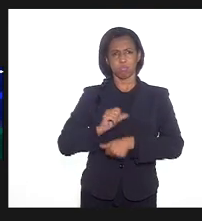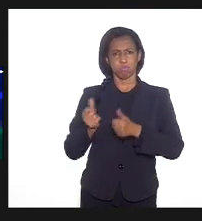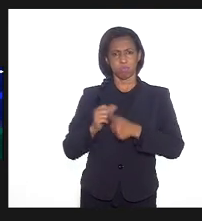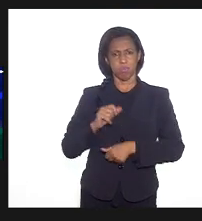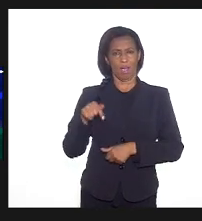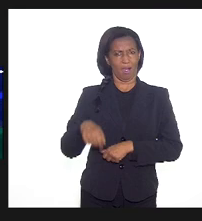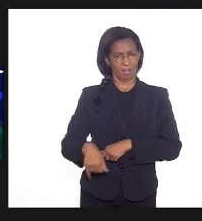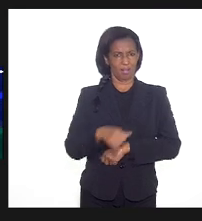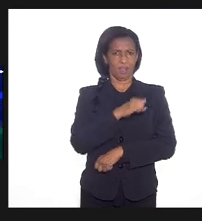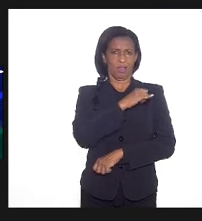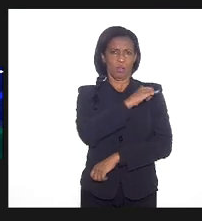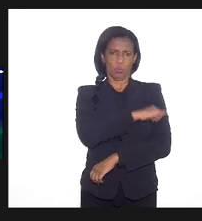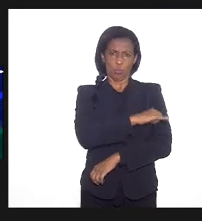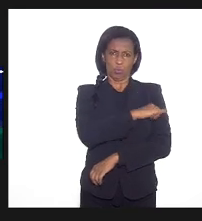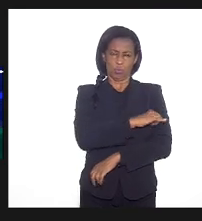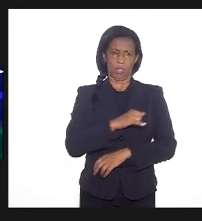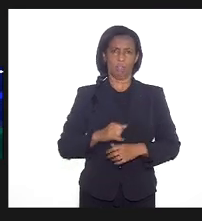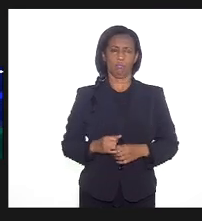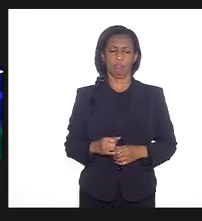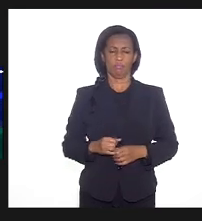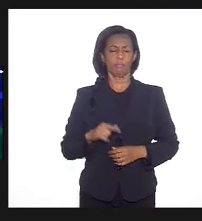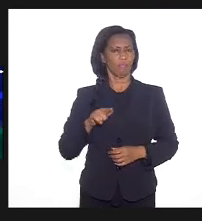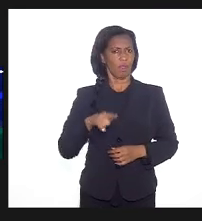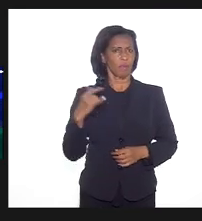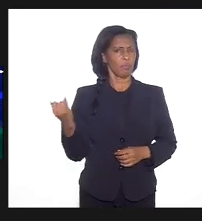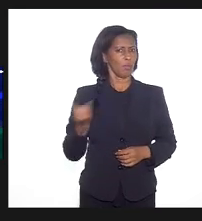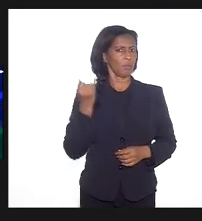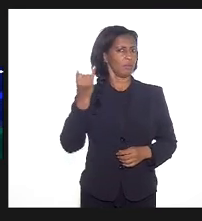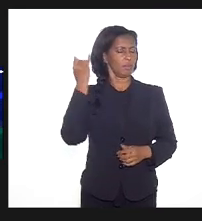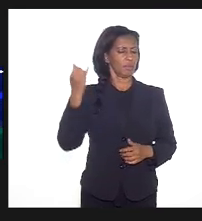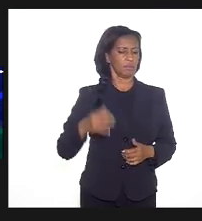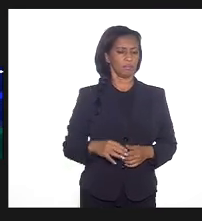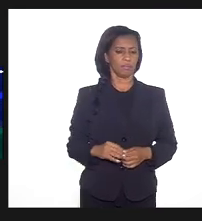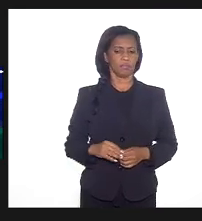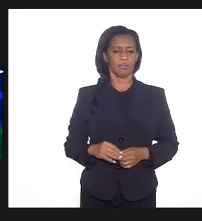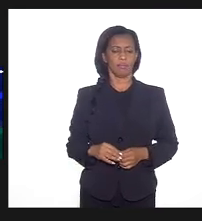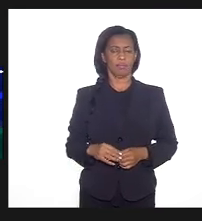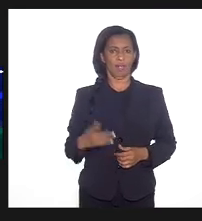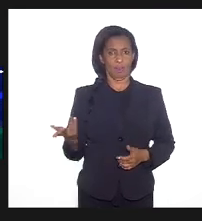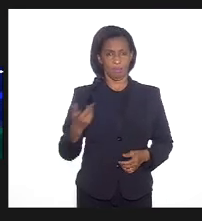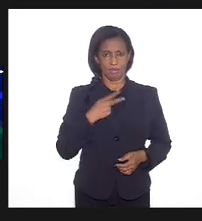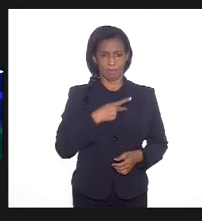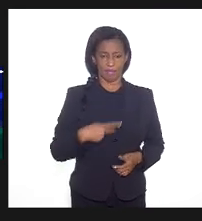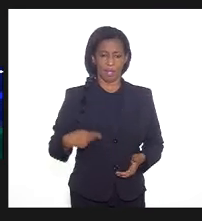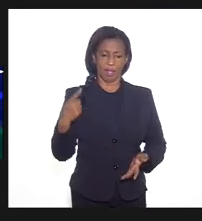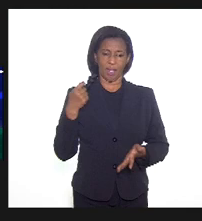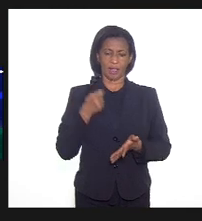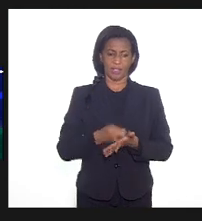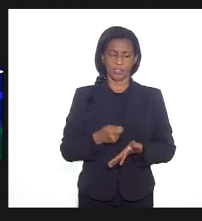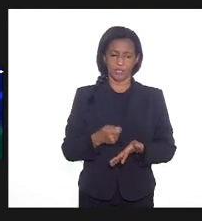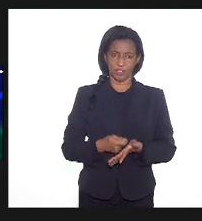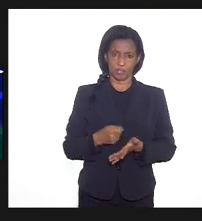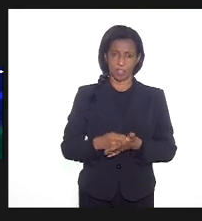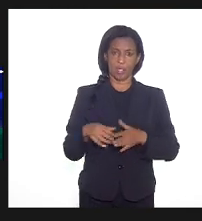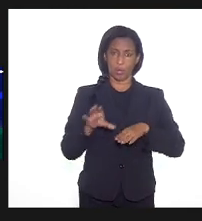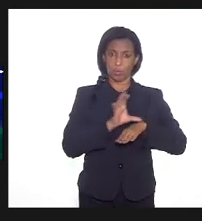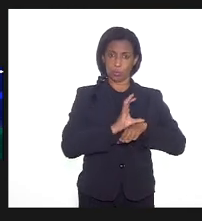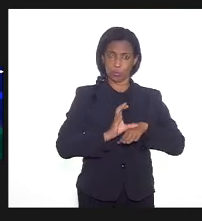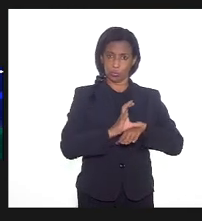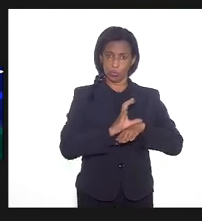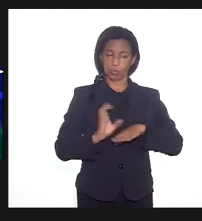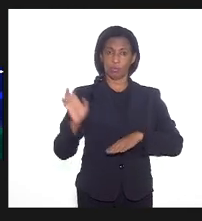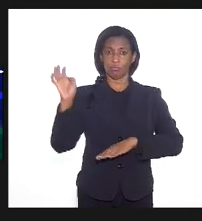no Rio de Janeiro ela é fundamental não é presidente garantir na constituição